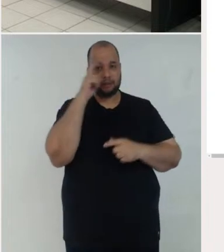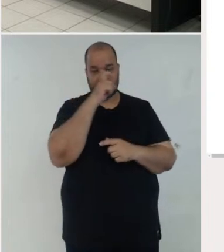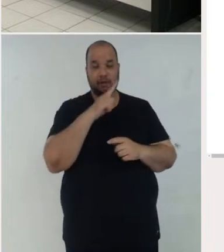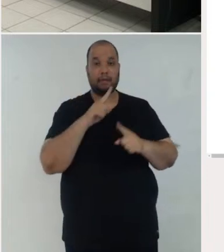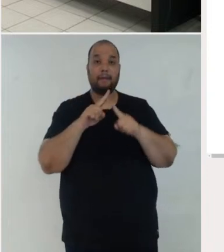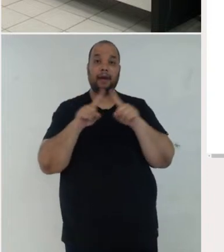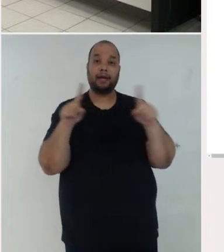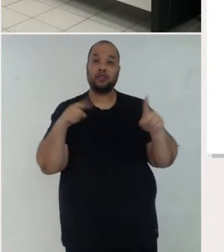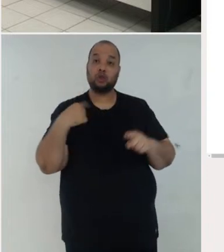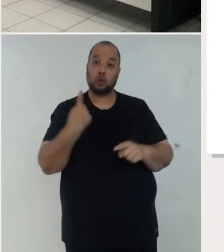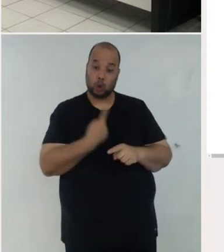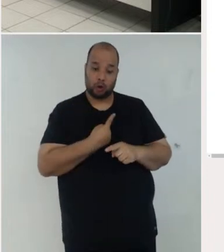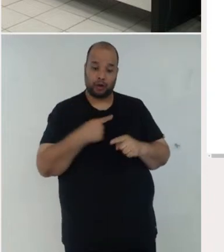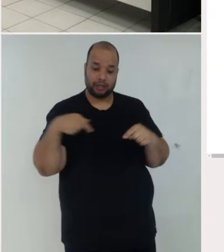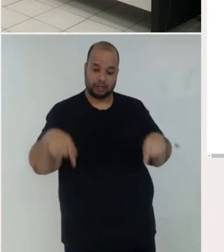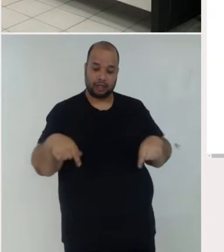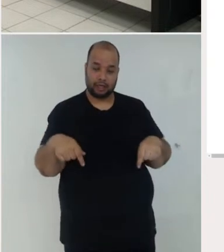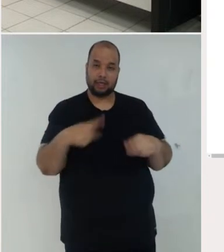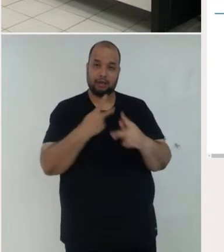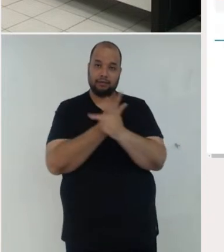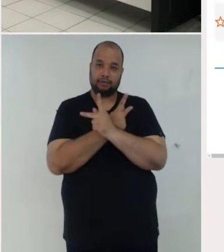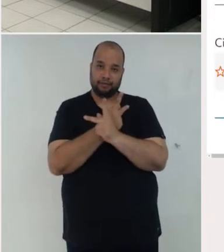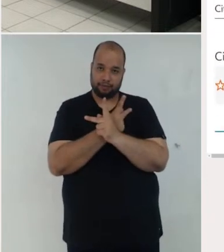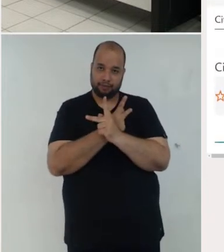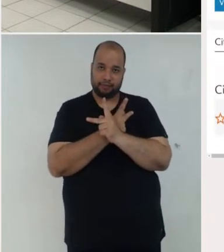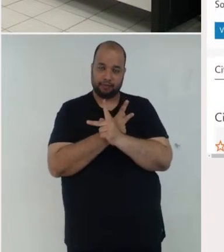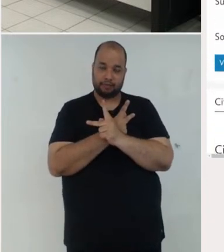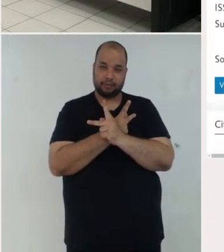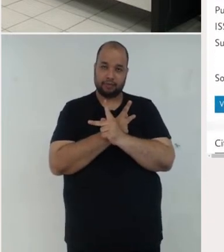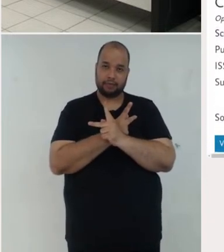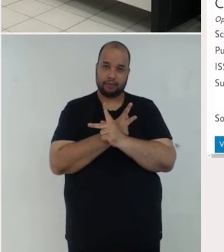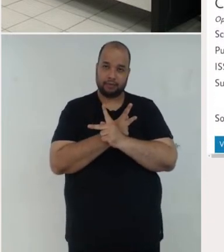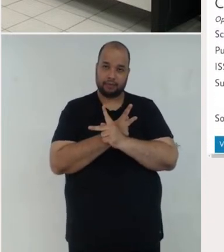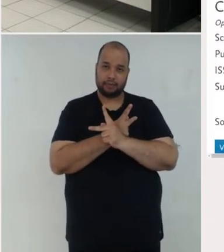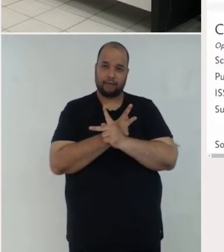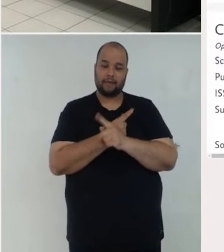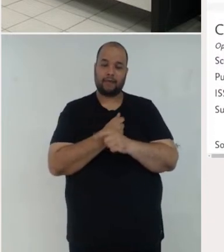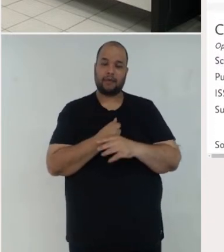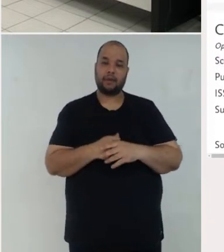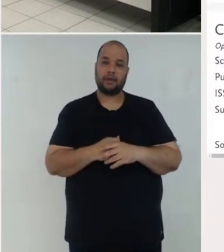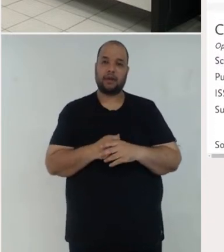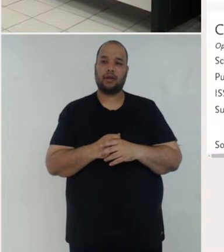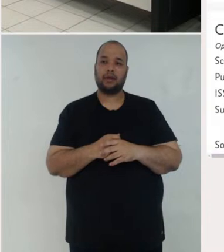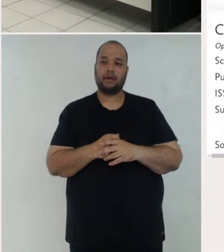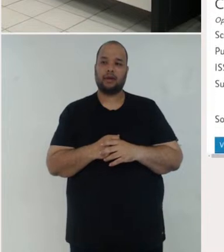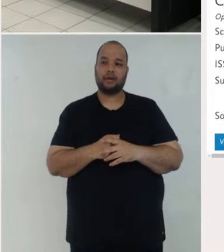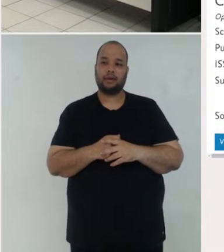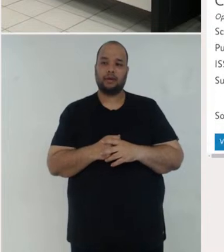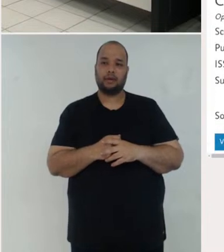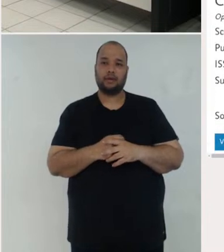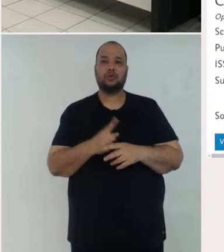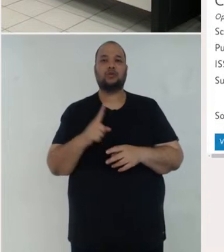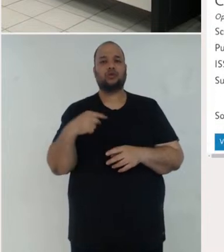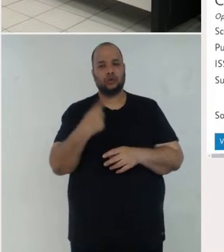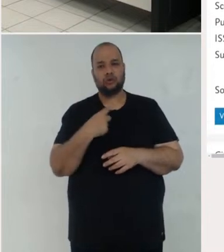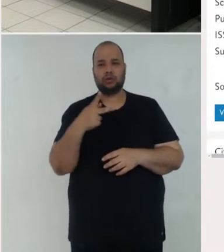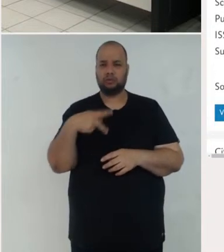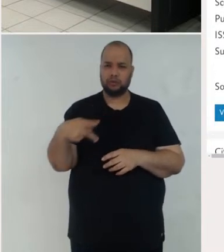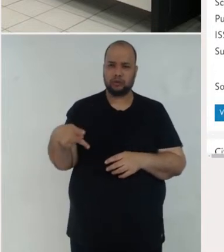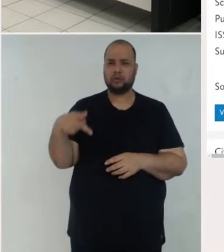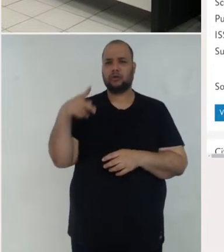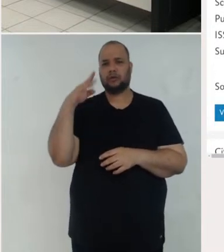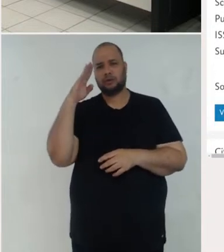nós estamos aqui no Programa de Estudos da Tradução. Nós, como docentes e